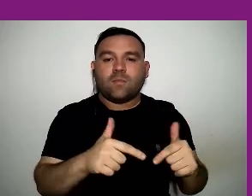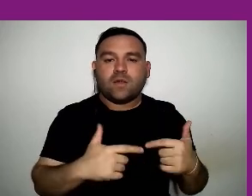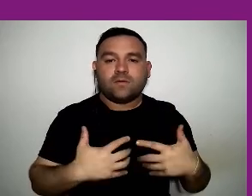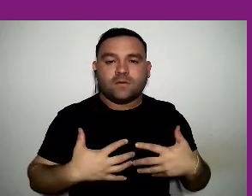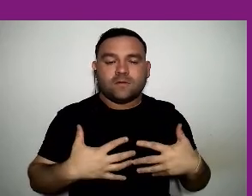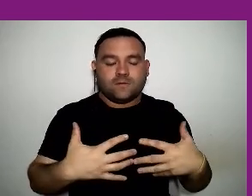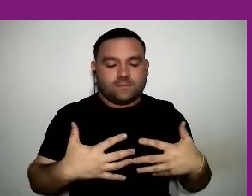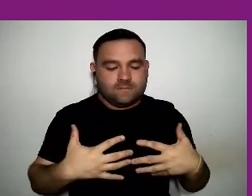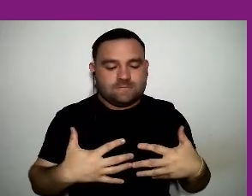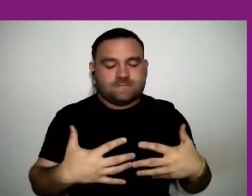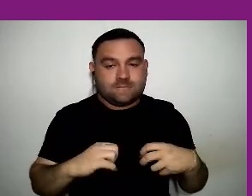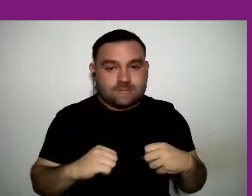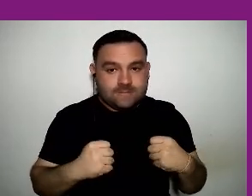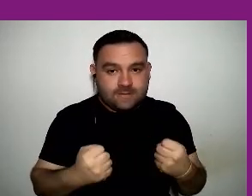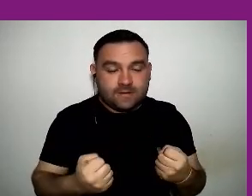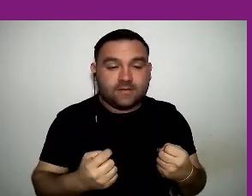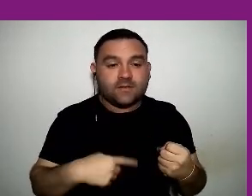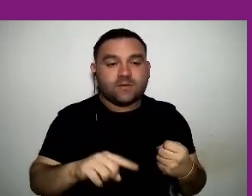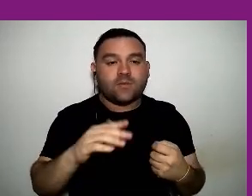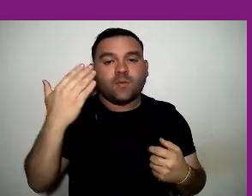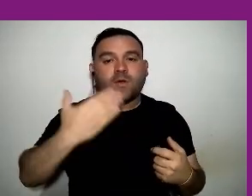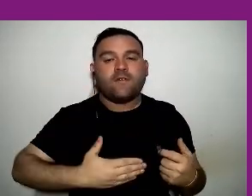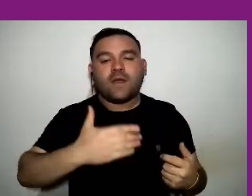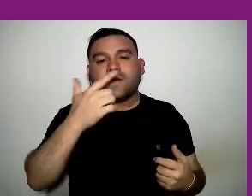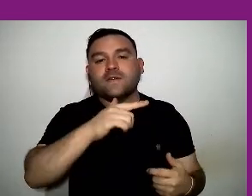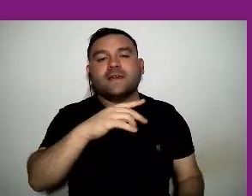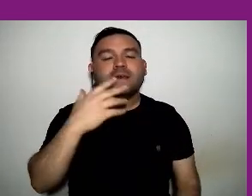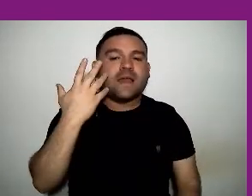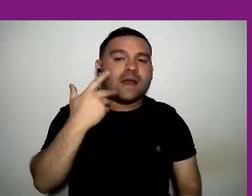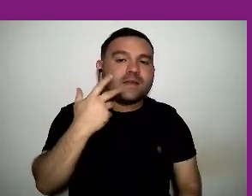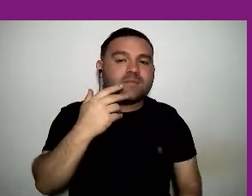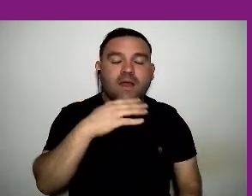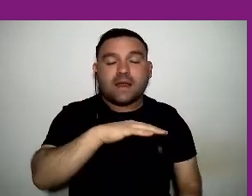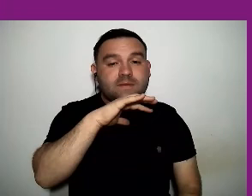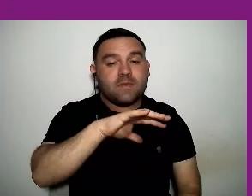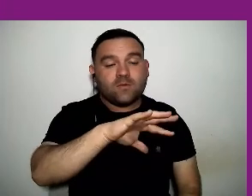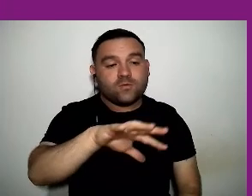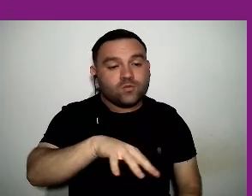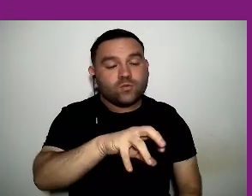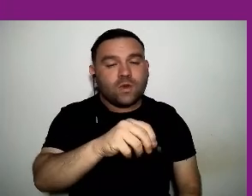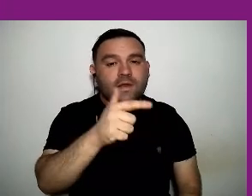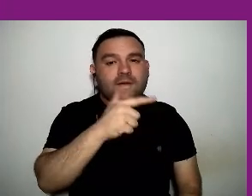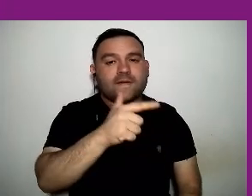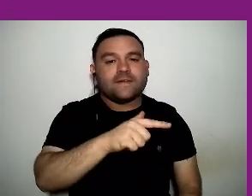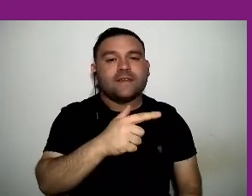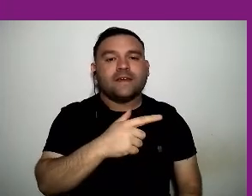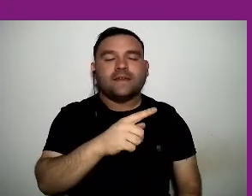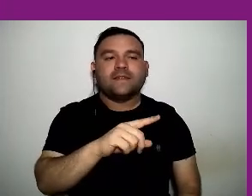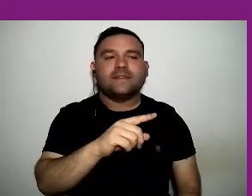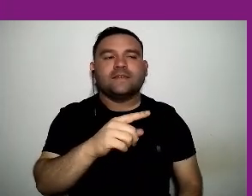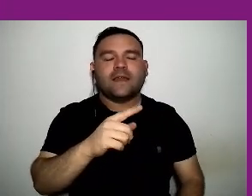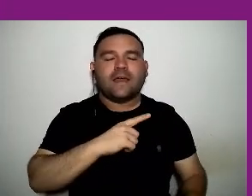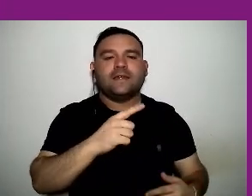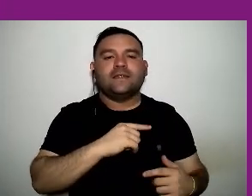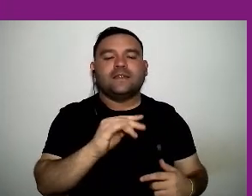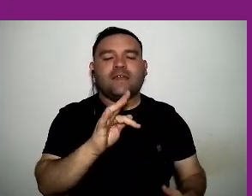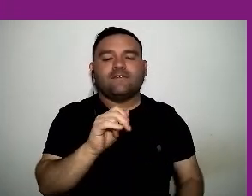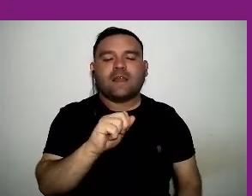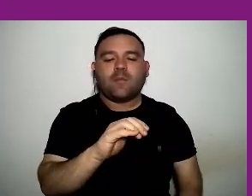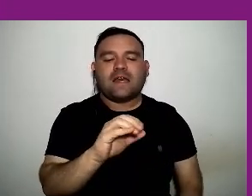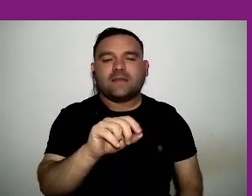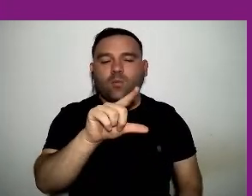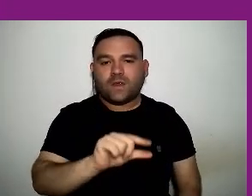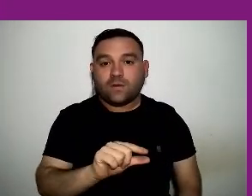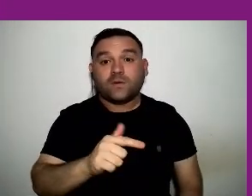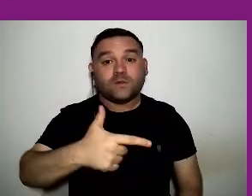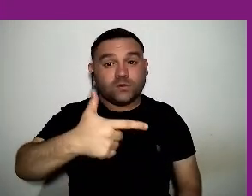respiratório, nós conseguimos mostrar que esses animais tinham menos expressão de mediadores inflamatórios. Vejam,